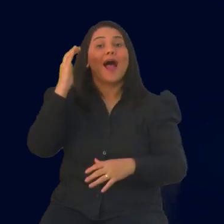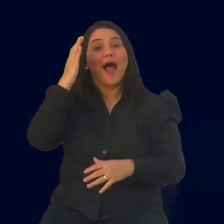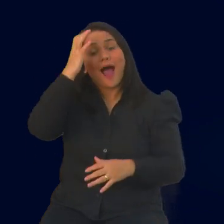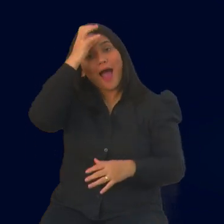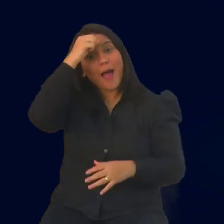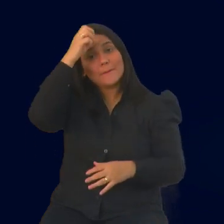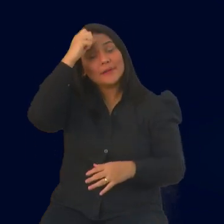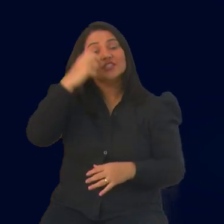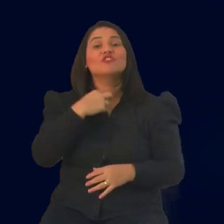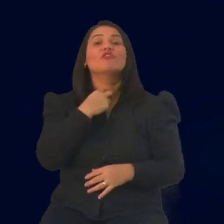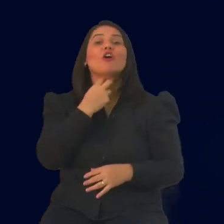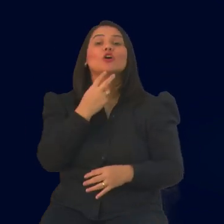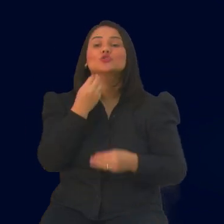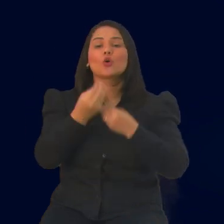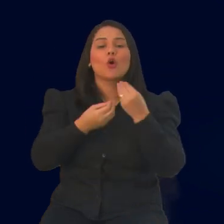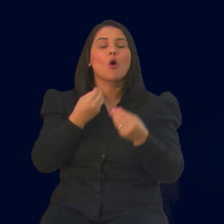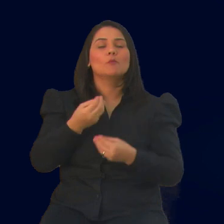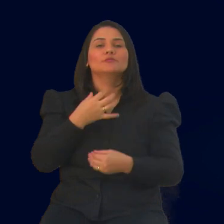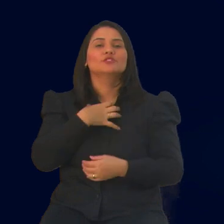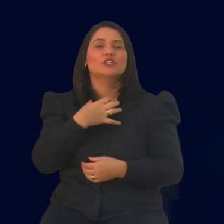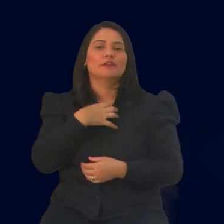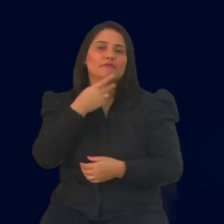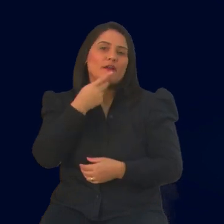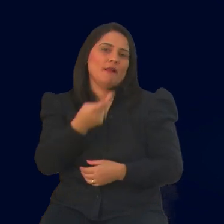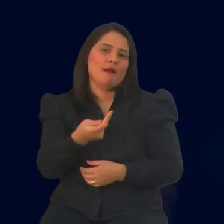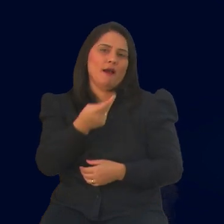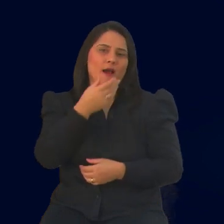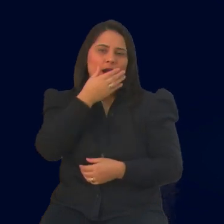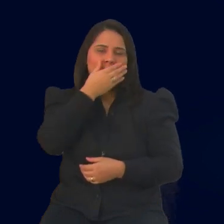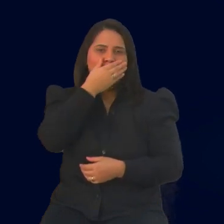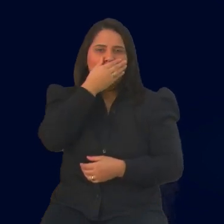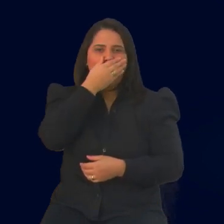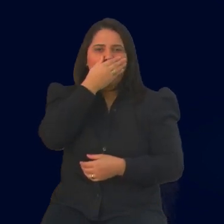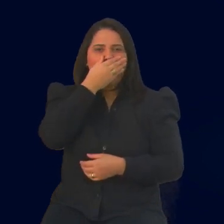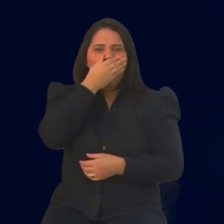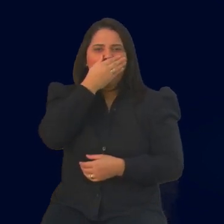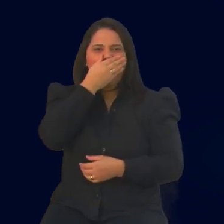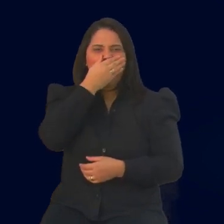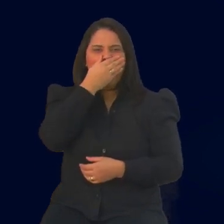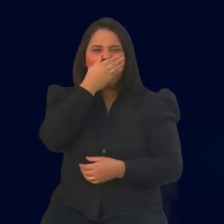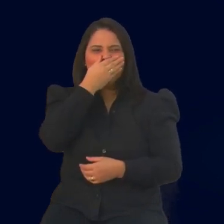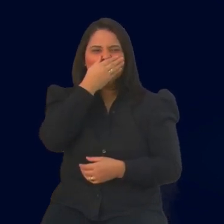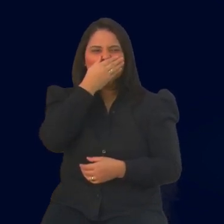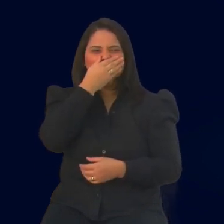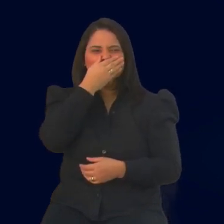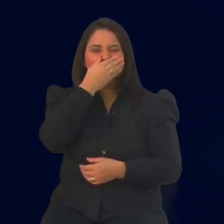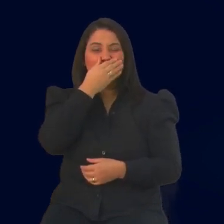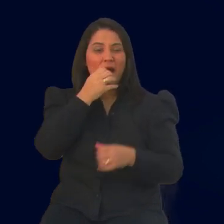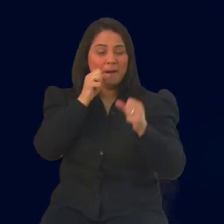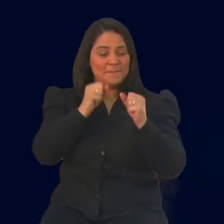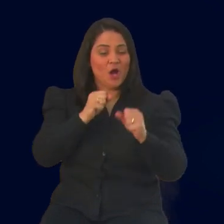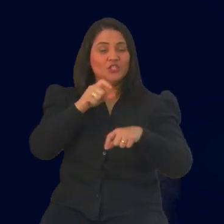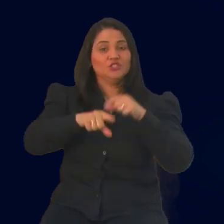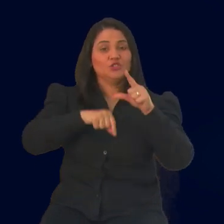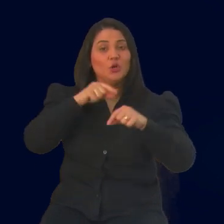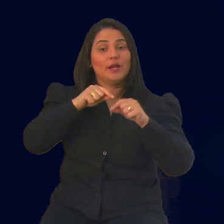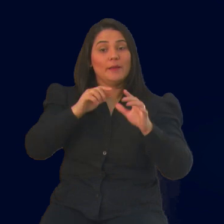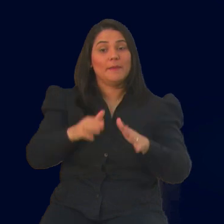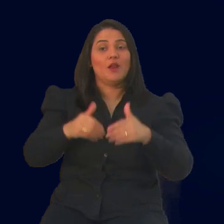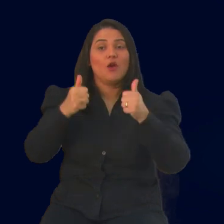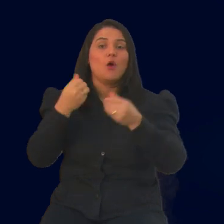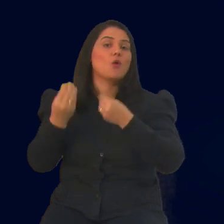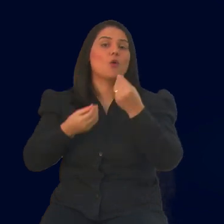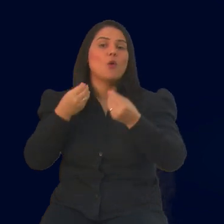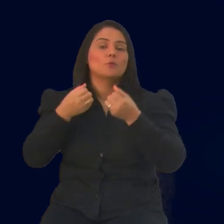Foi libertador saber que a gente pode escolher as melhores palavras. Foi libertador saber que existem